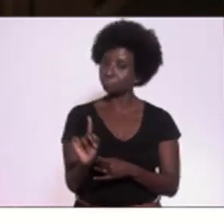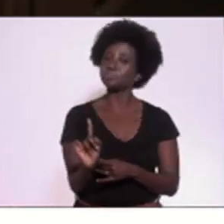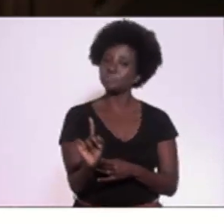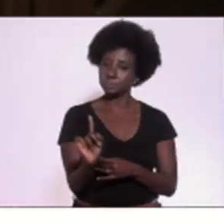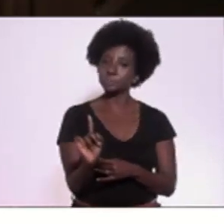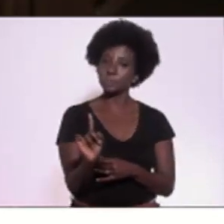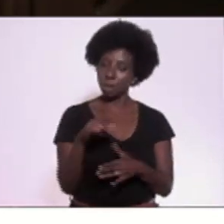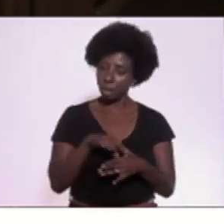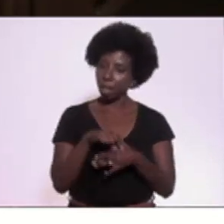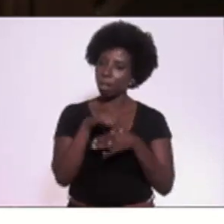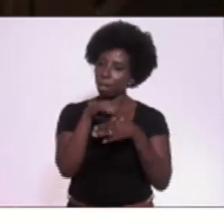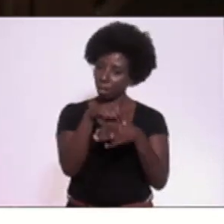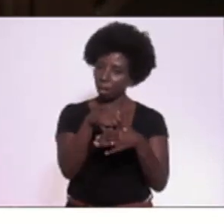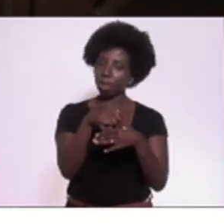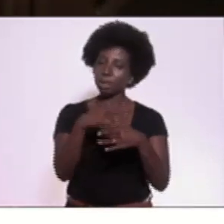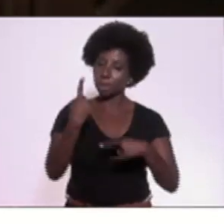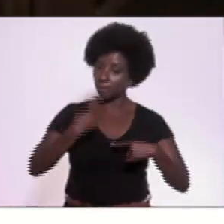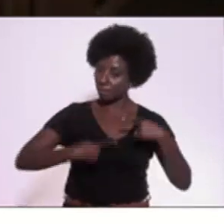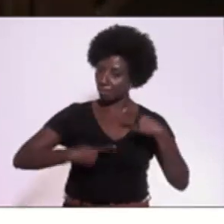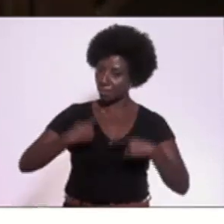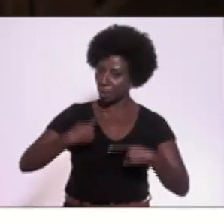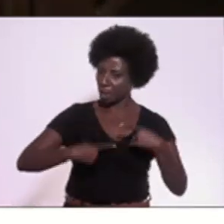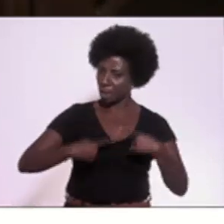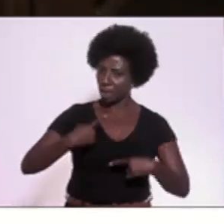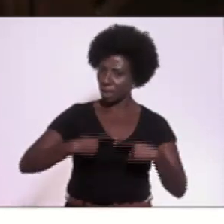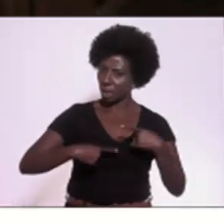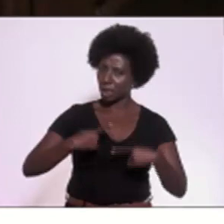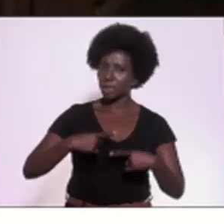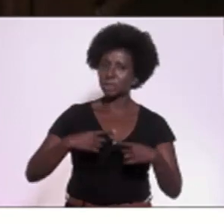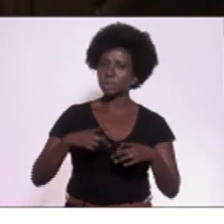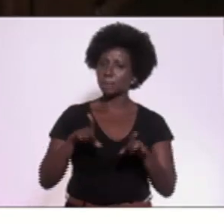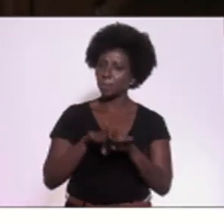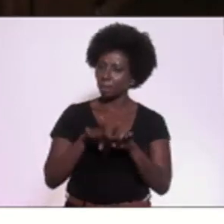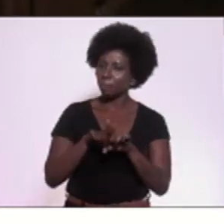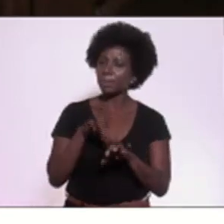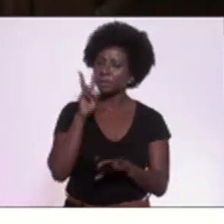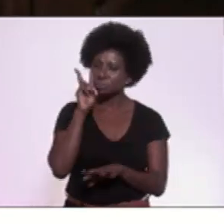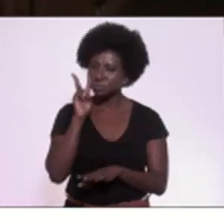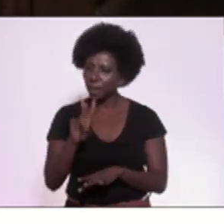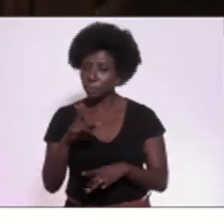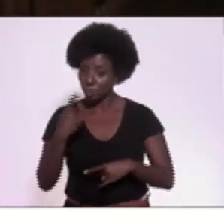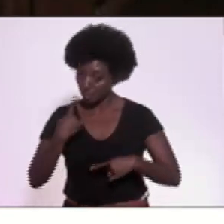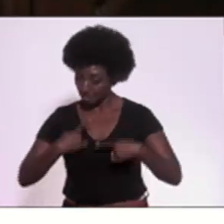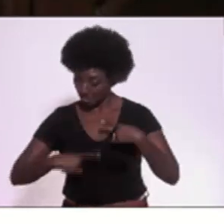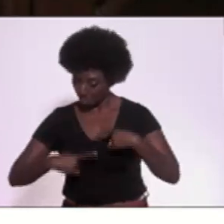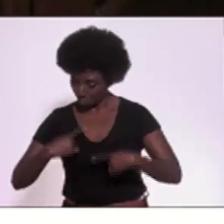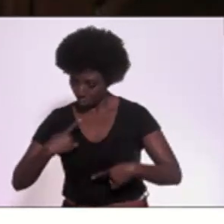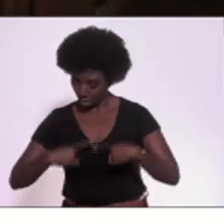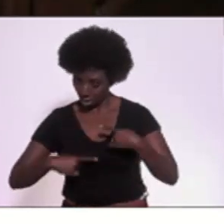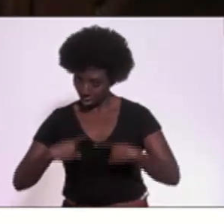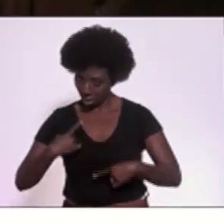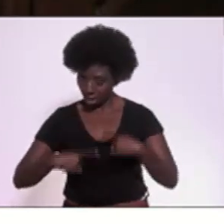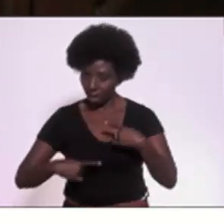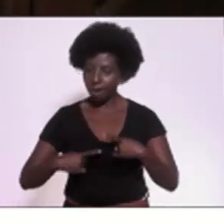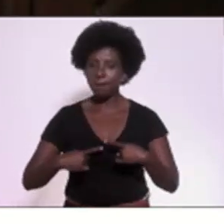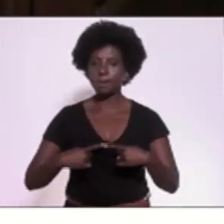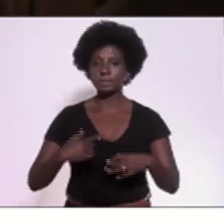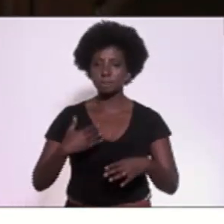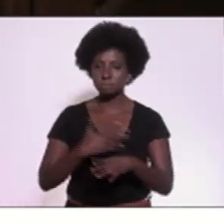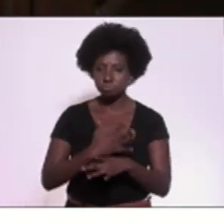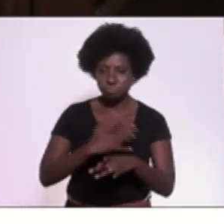ela institucional ou não, porque nós vemos também mulheres no campo que lutam ali pelo